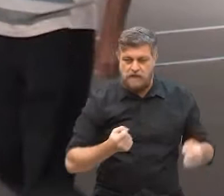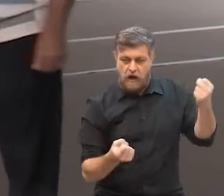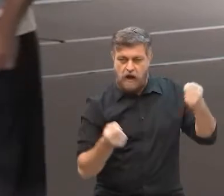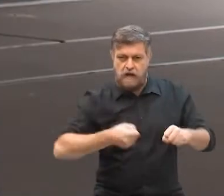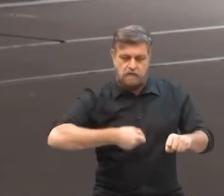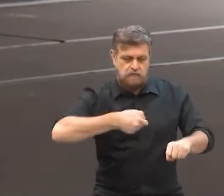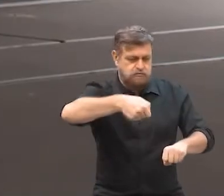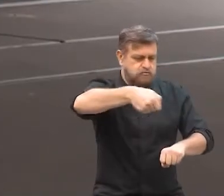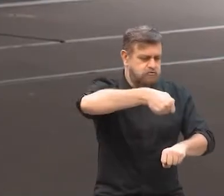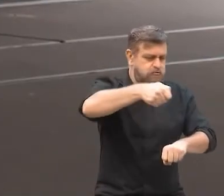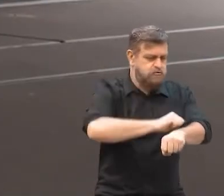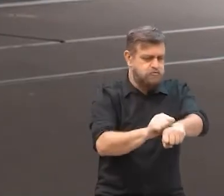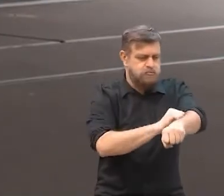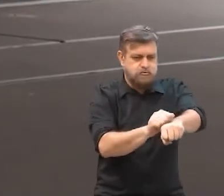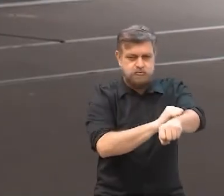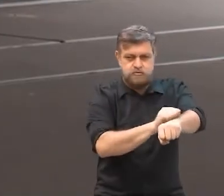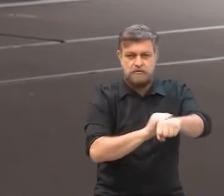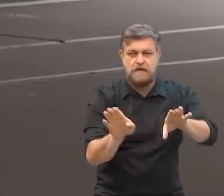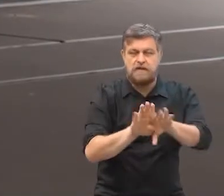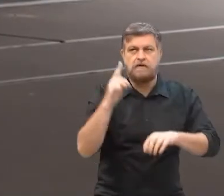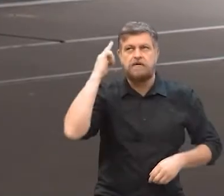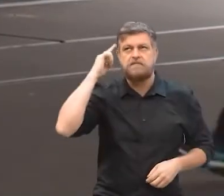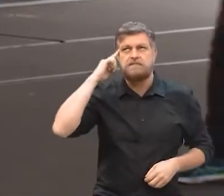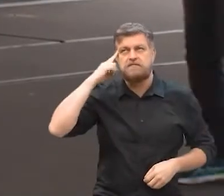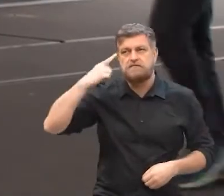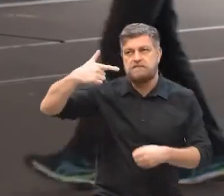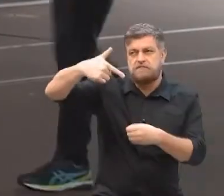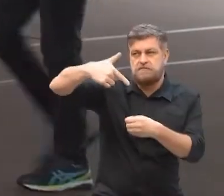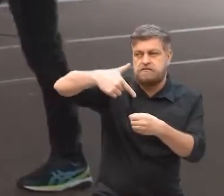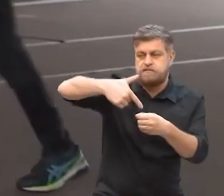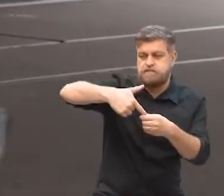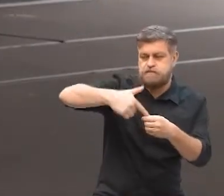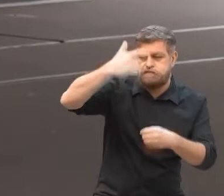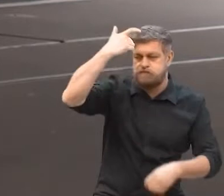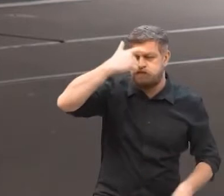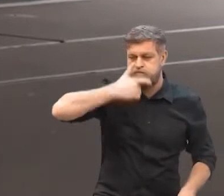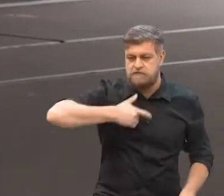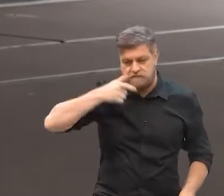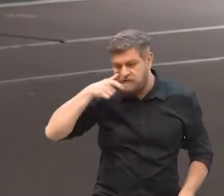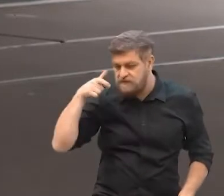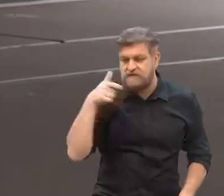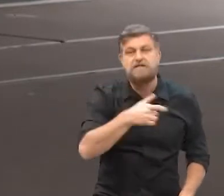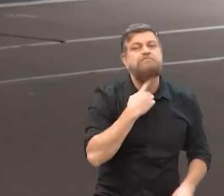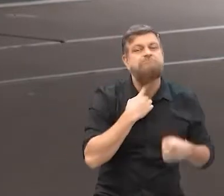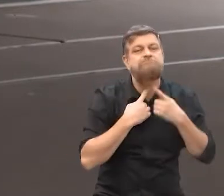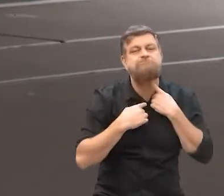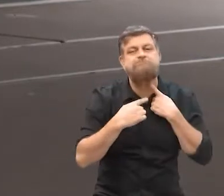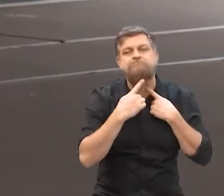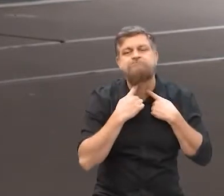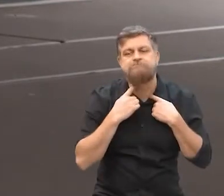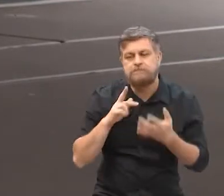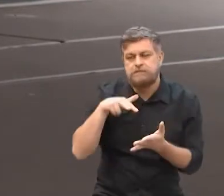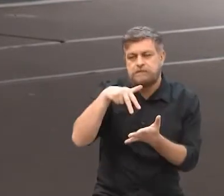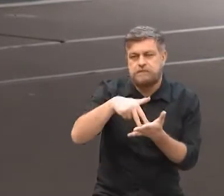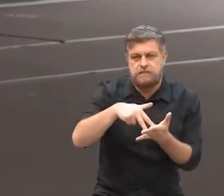daí fui vendo a área de abastecimento de frentista, aí me interessou ir